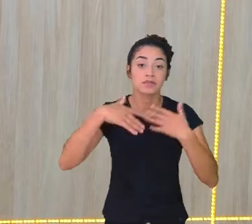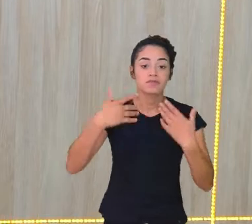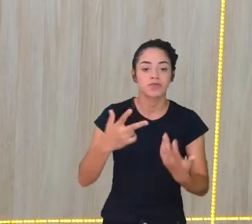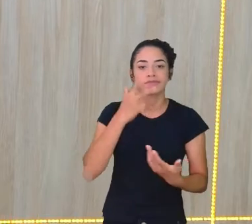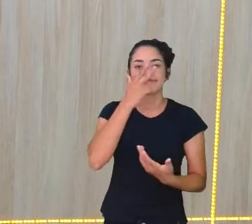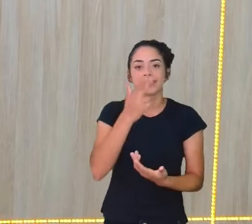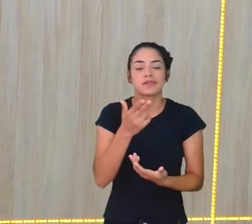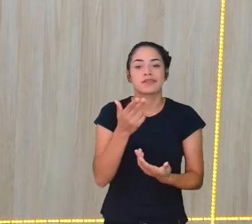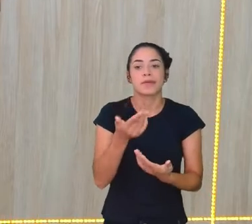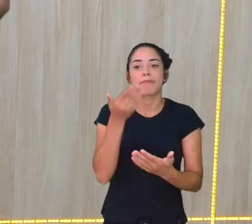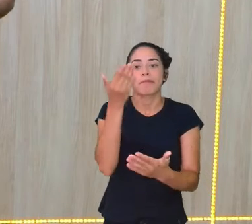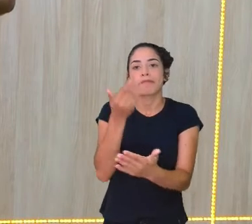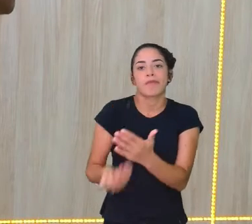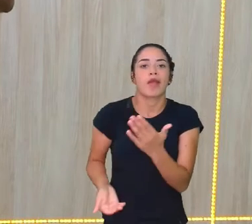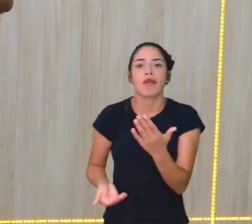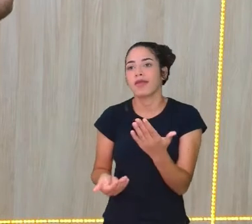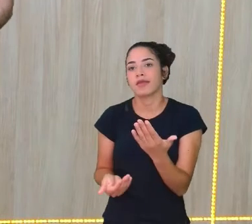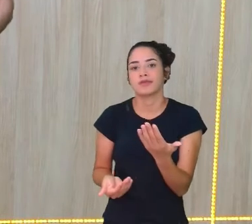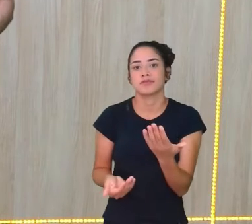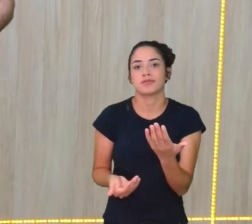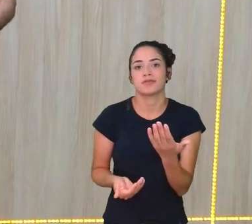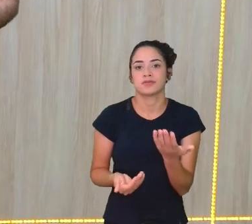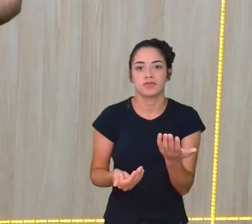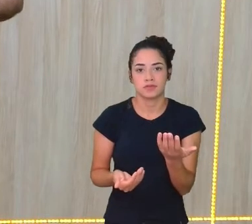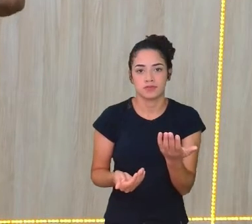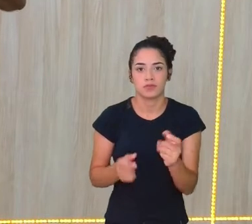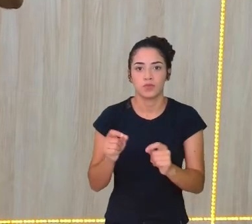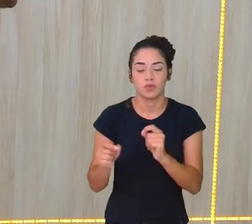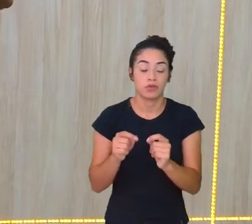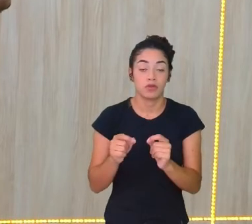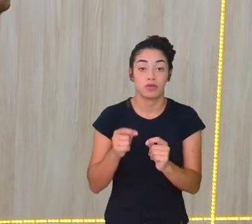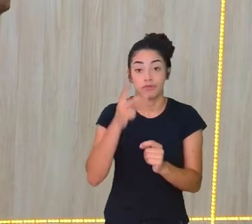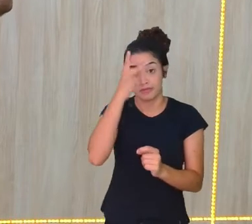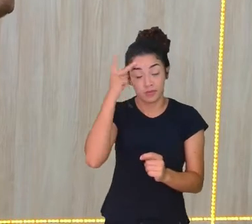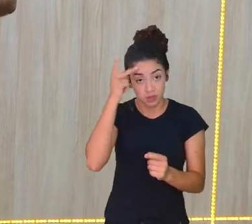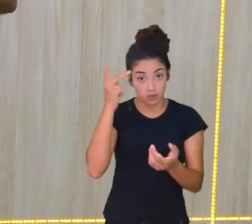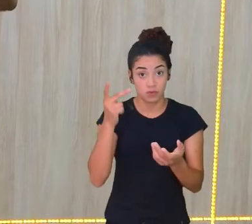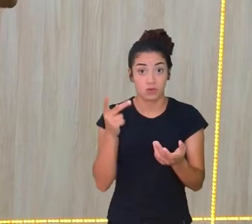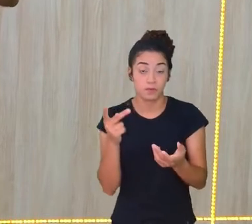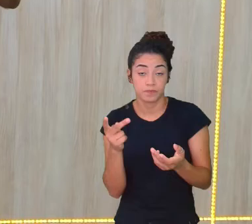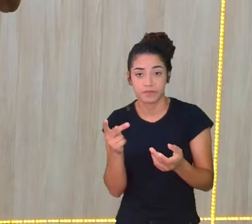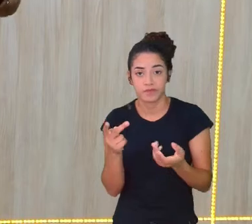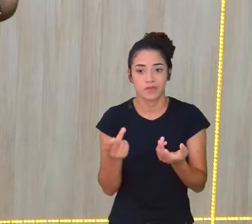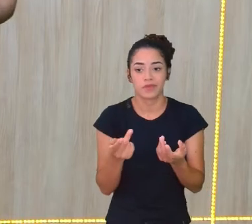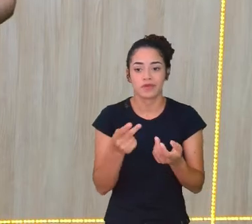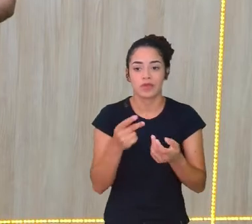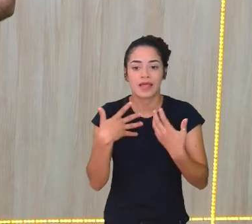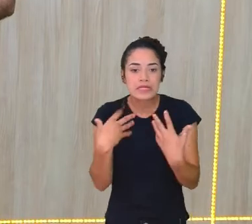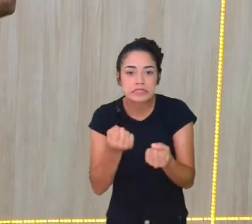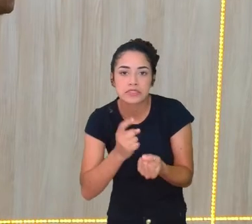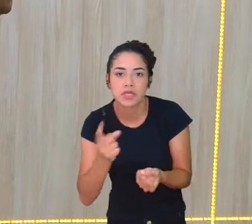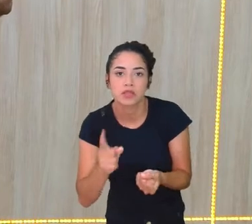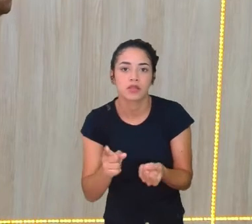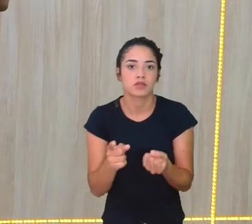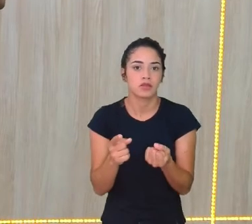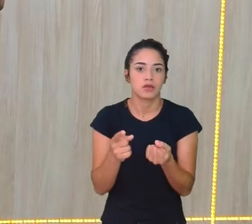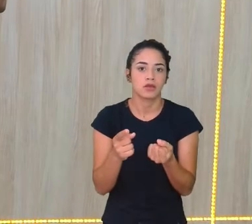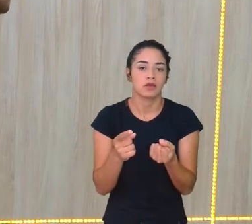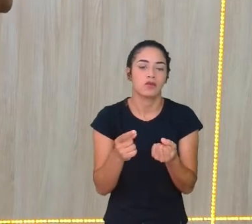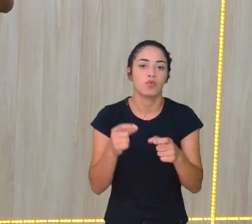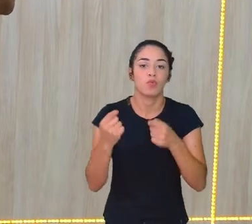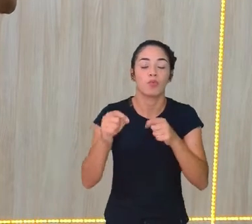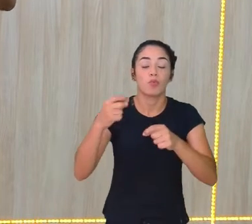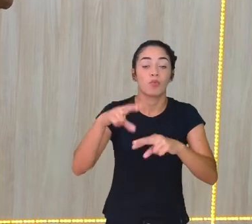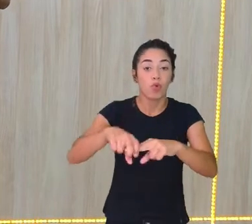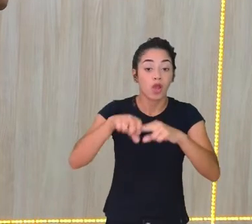sua legitimidade na medida em que as pessoas estão inconformadas com o resultado das